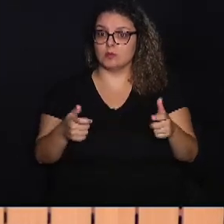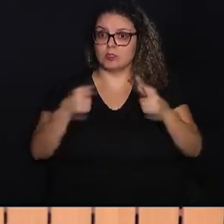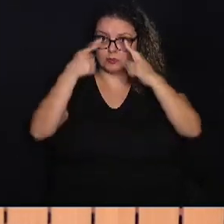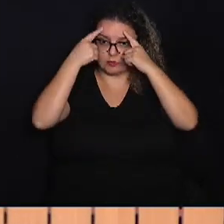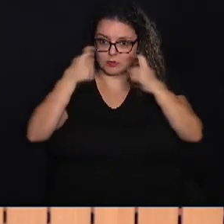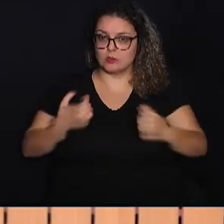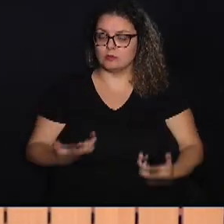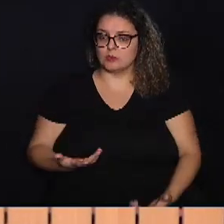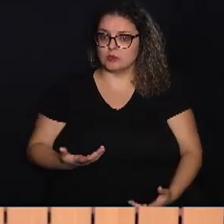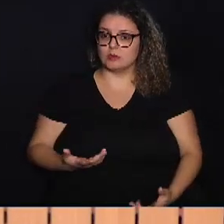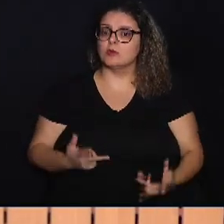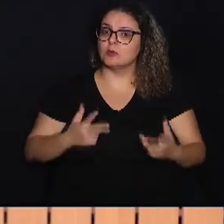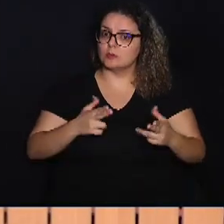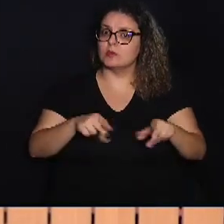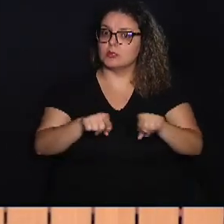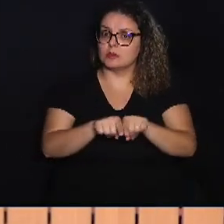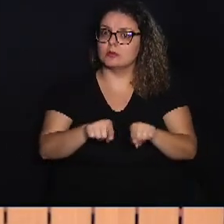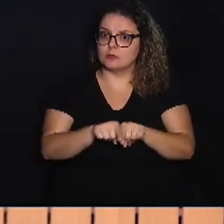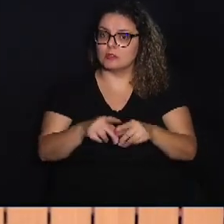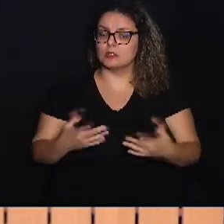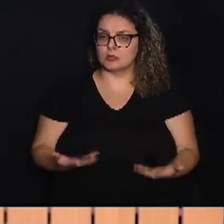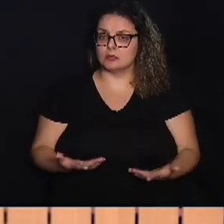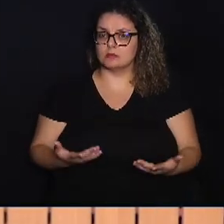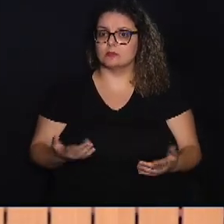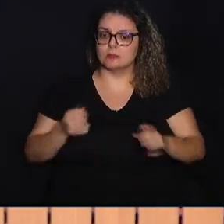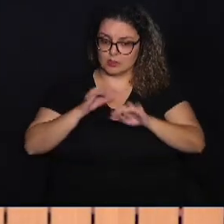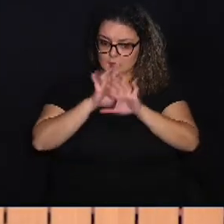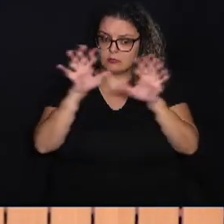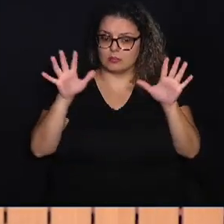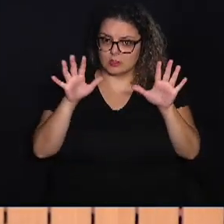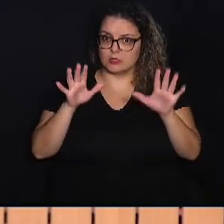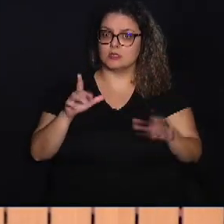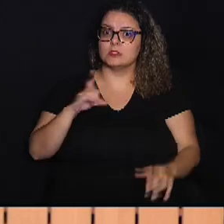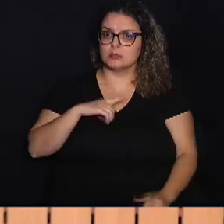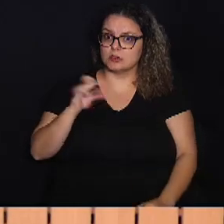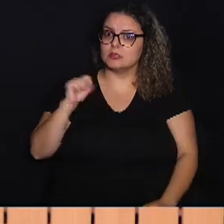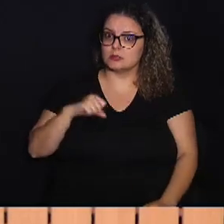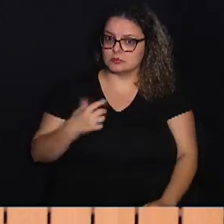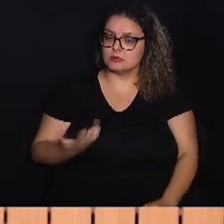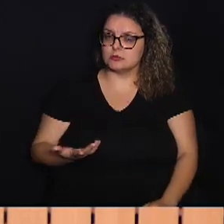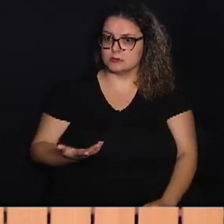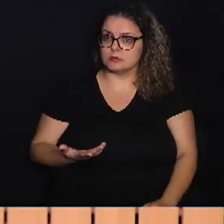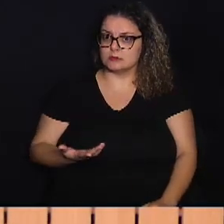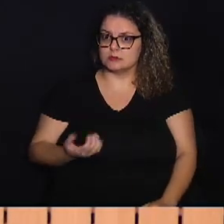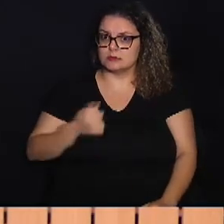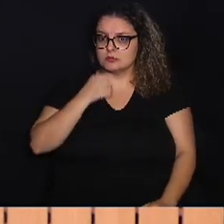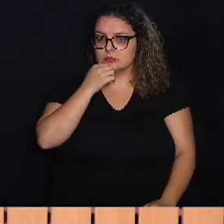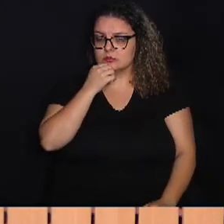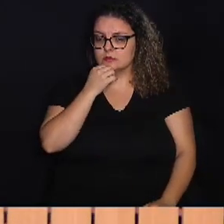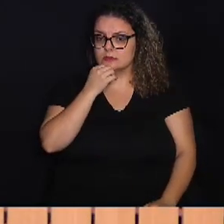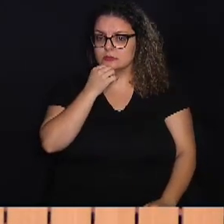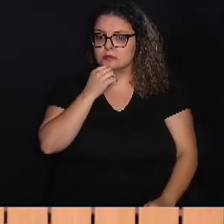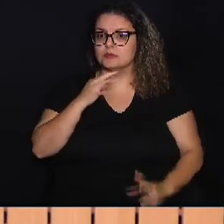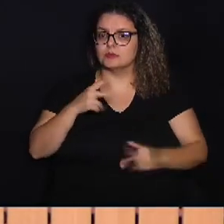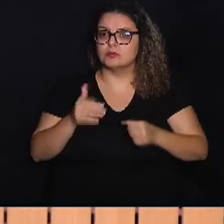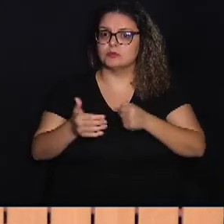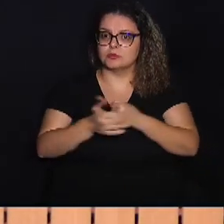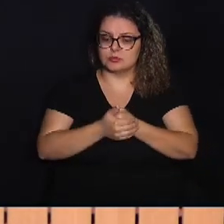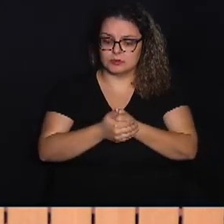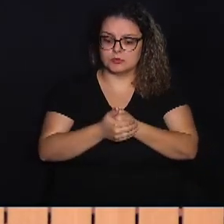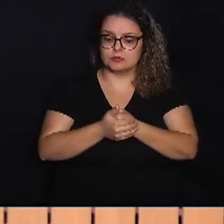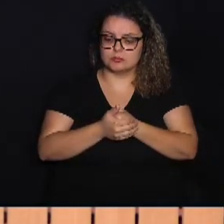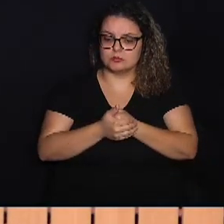quando pode transparecer que existe sim uma que aquilo que estava escondido